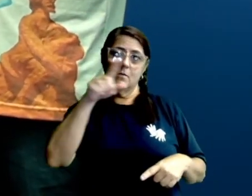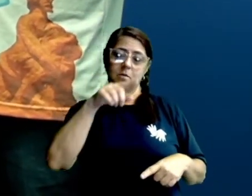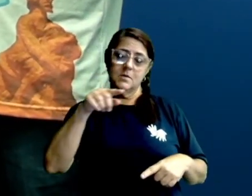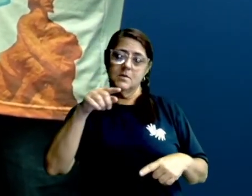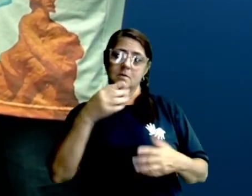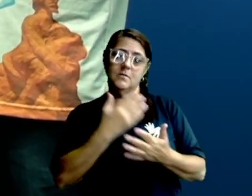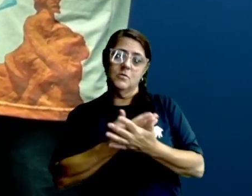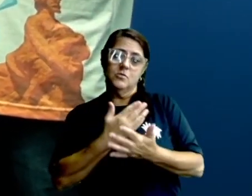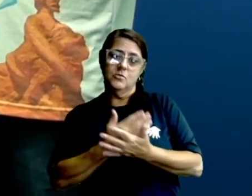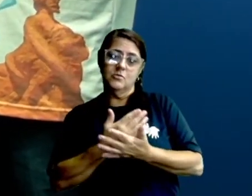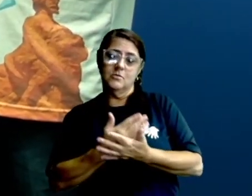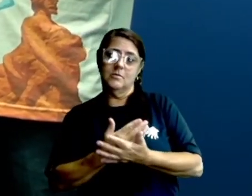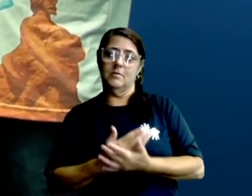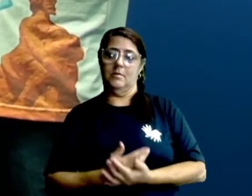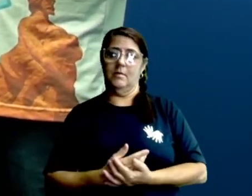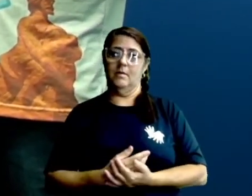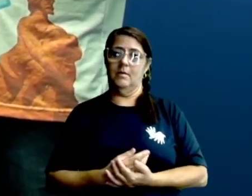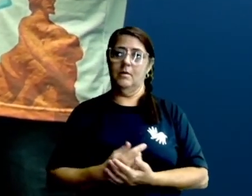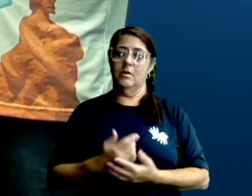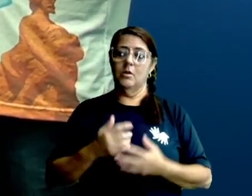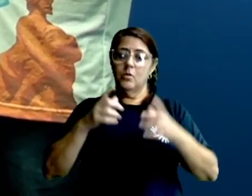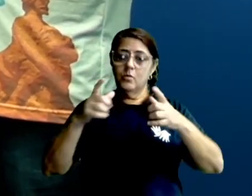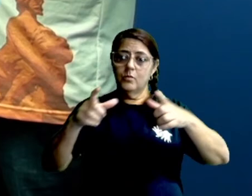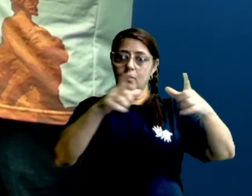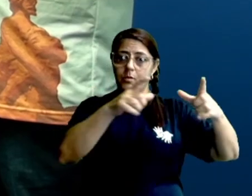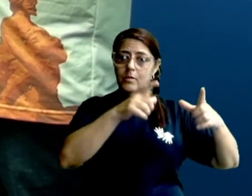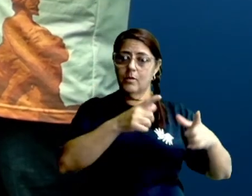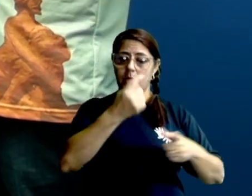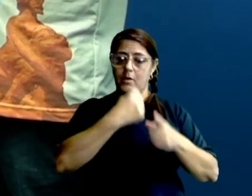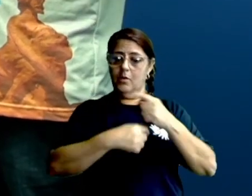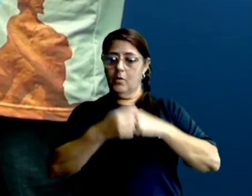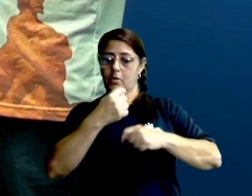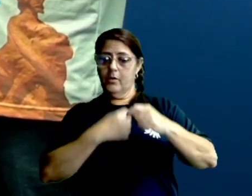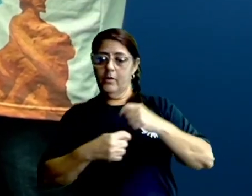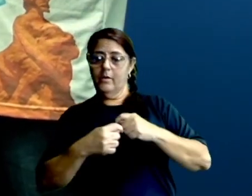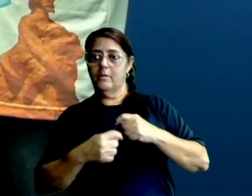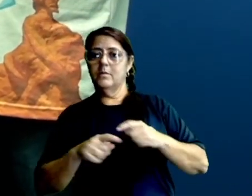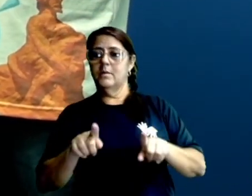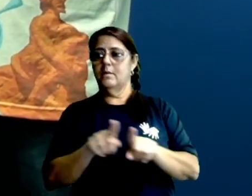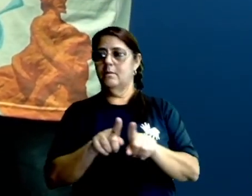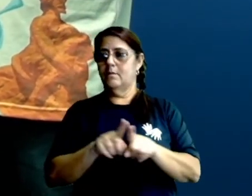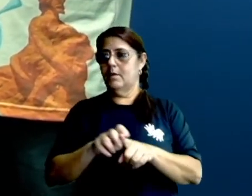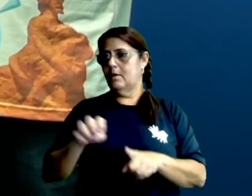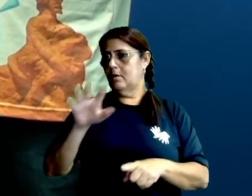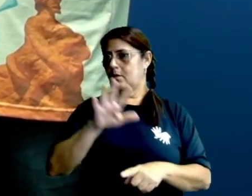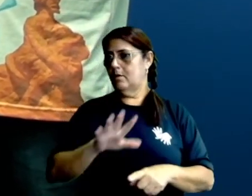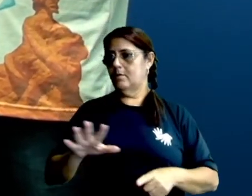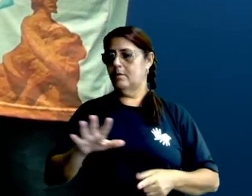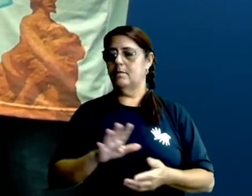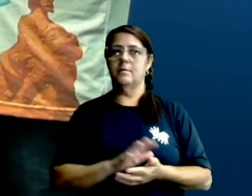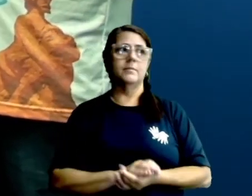mais detalhes, né, quando estudam os blocos econômicos e o bloco da União Europeia.